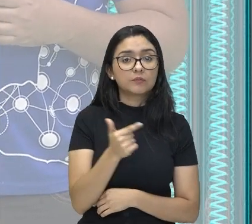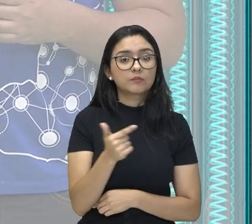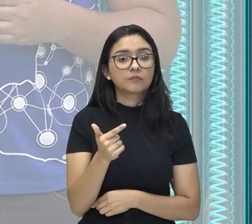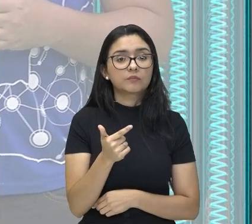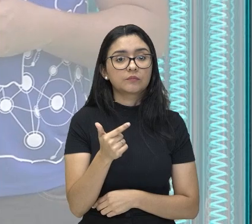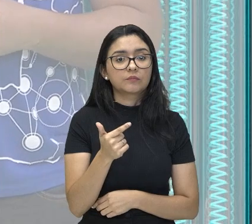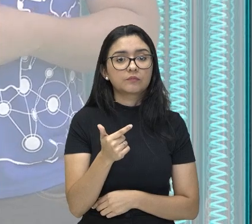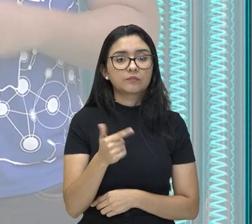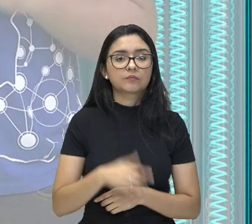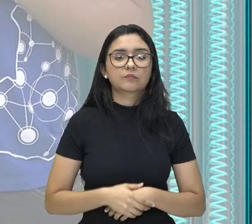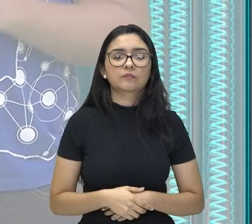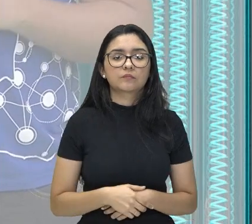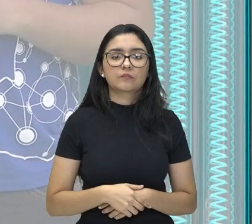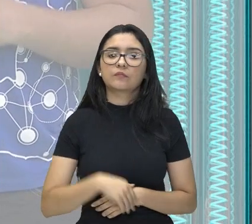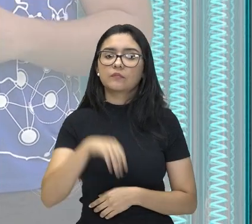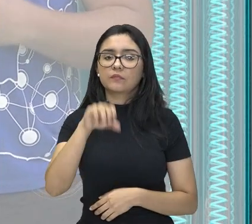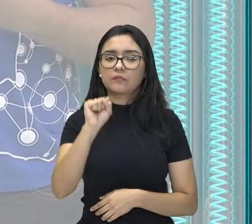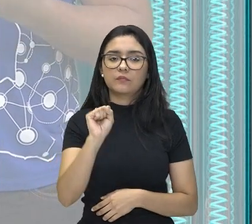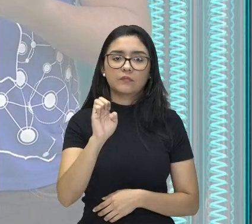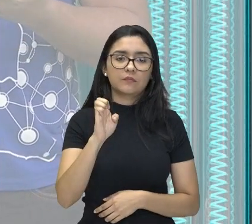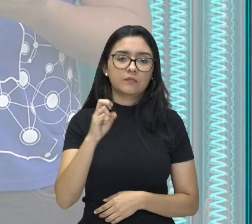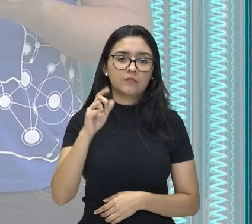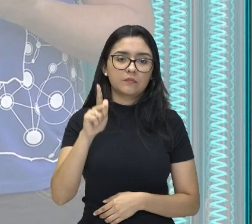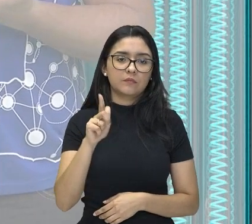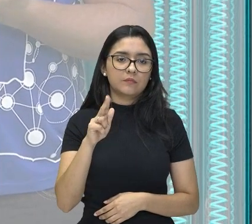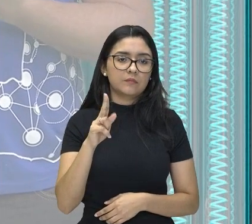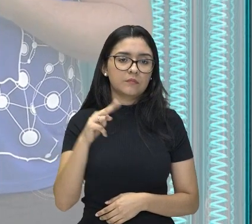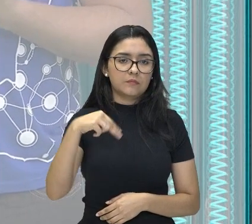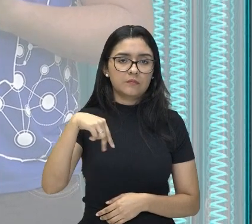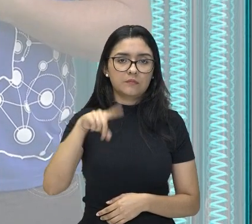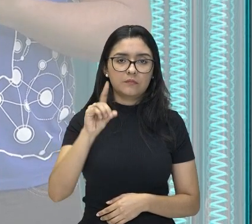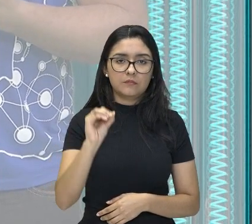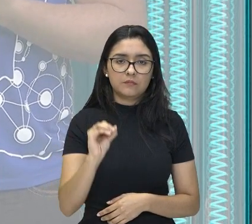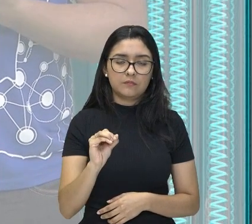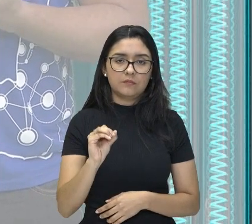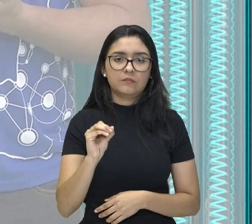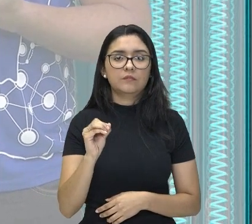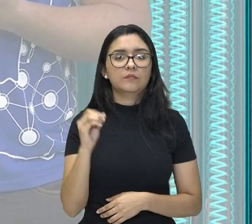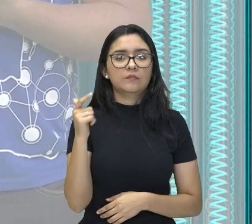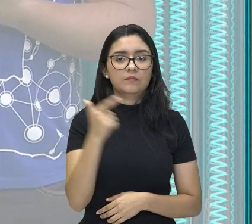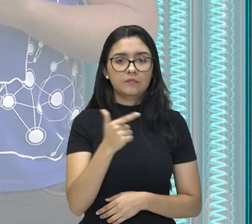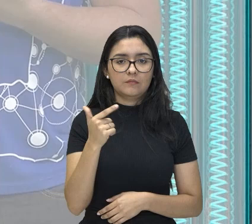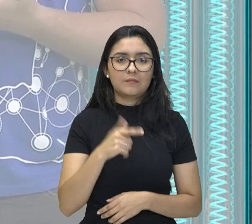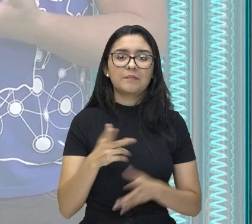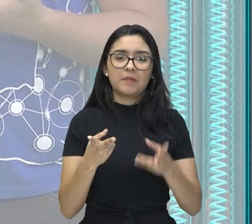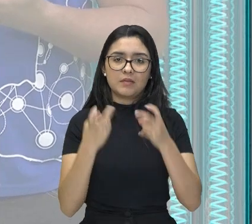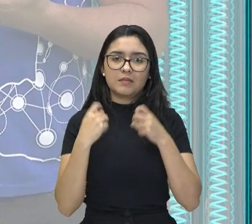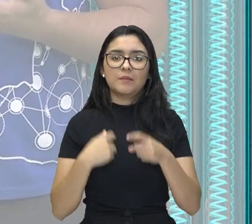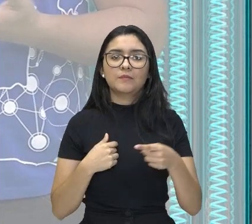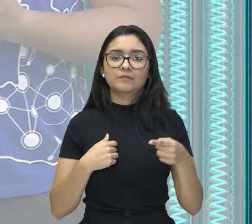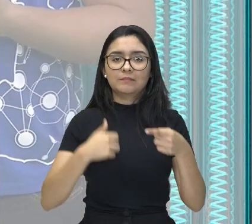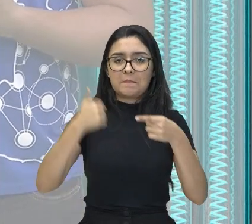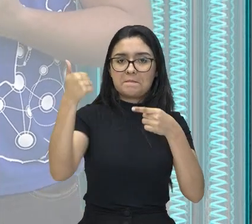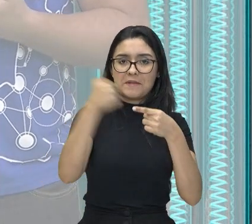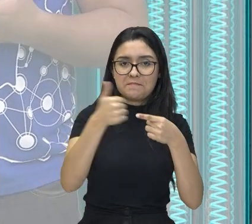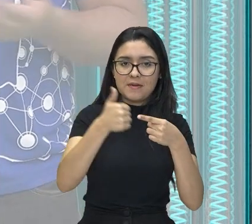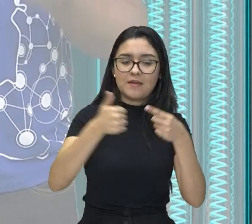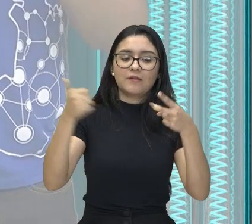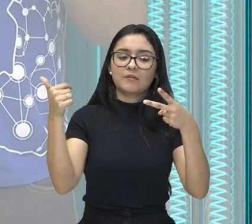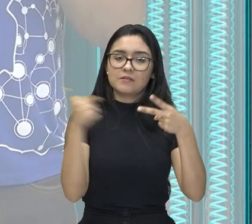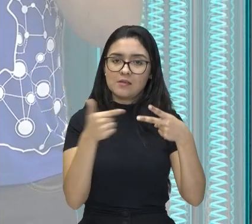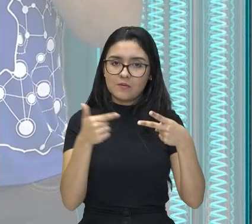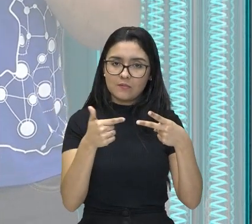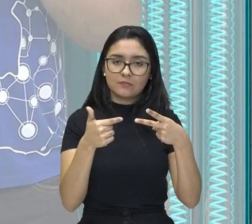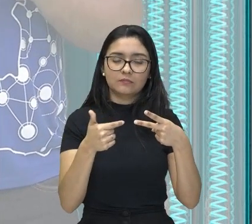palavra segundo, certo? Então, perceba que nós temos aí a marcação de uma ordem, uma organização nos